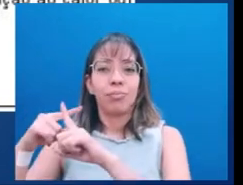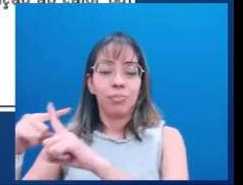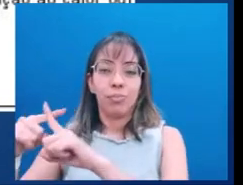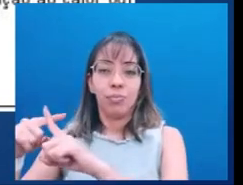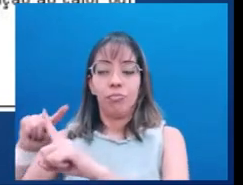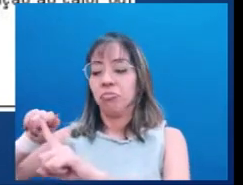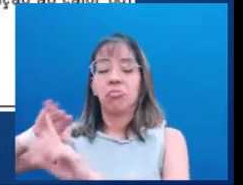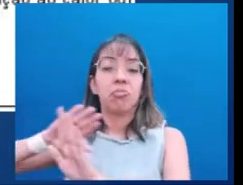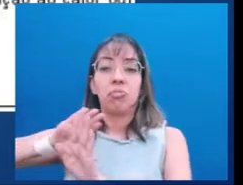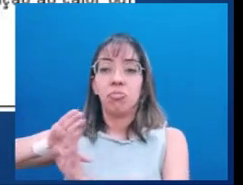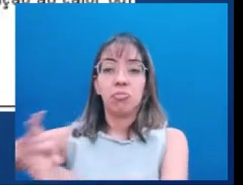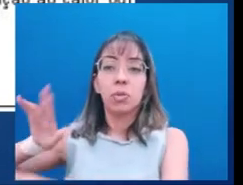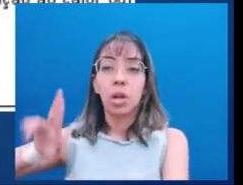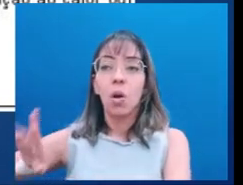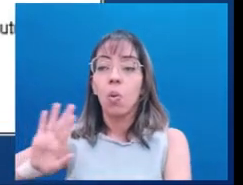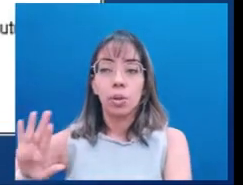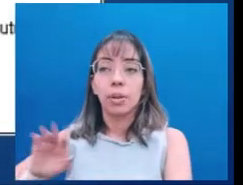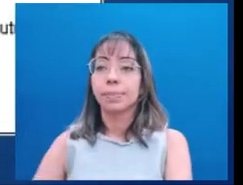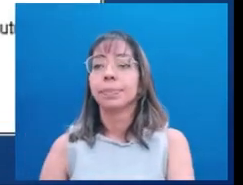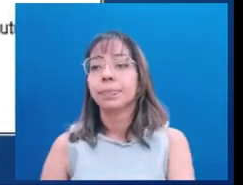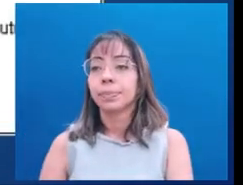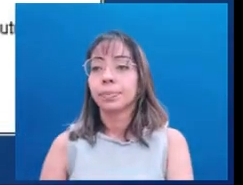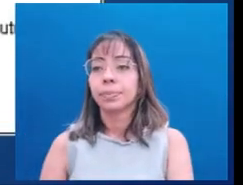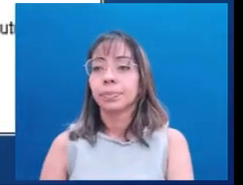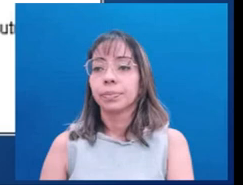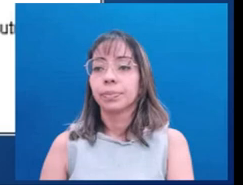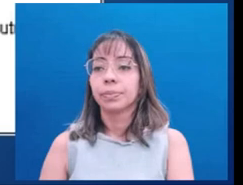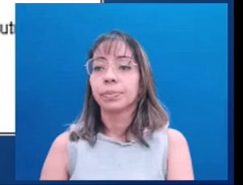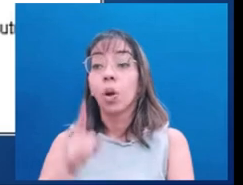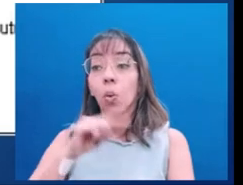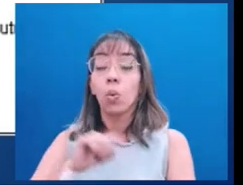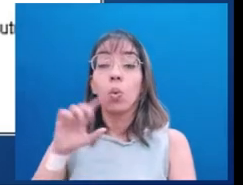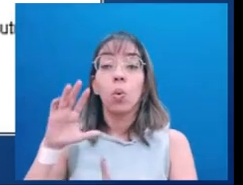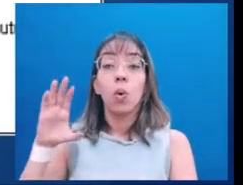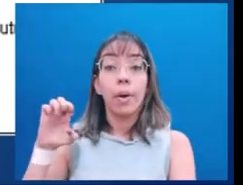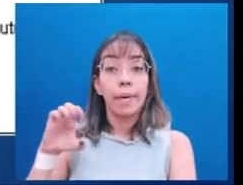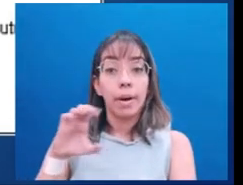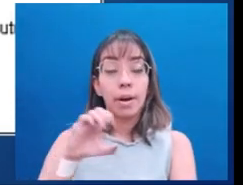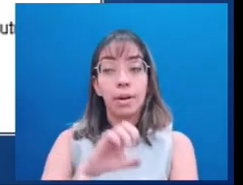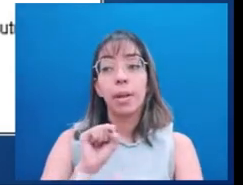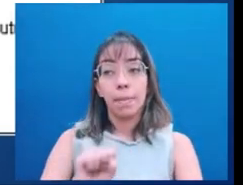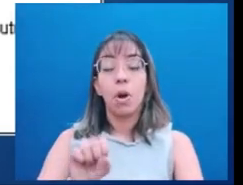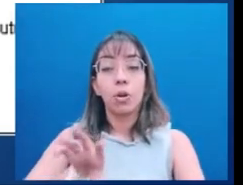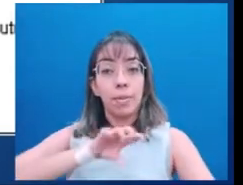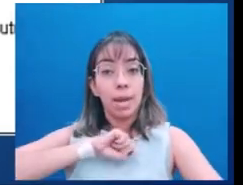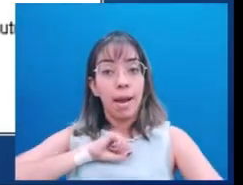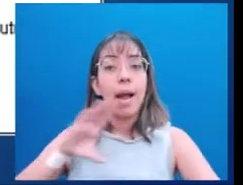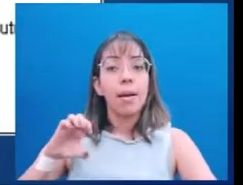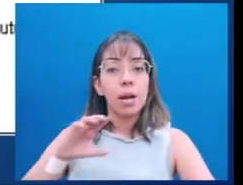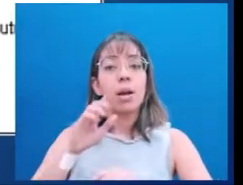bem diferente do antigo, tá? O corrosivo é bem similar. O